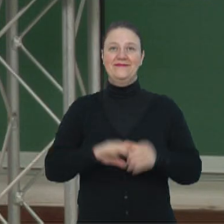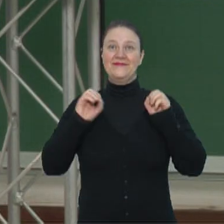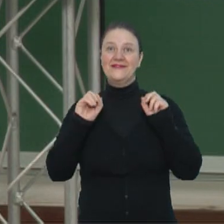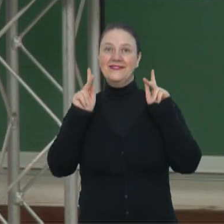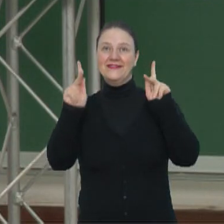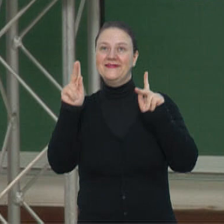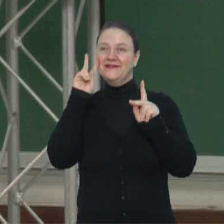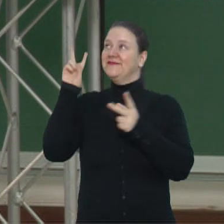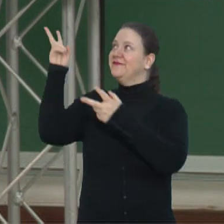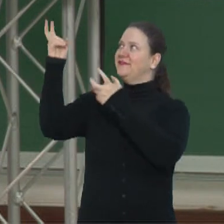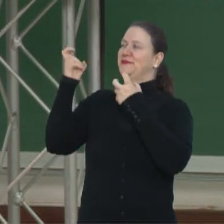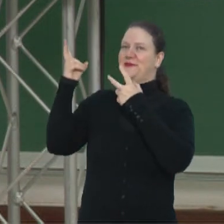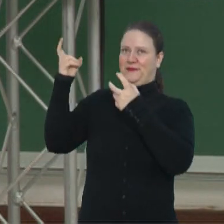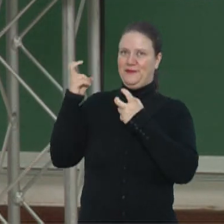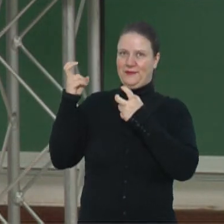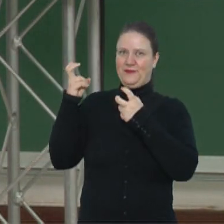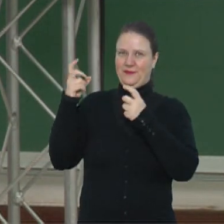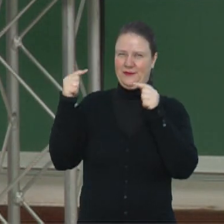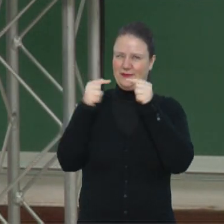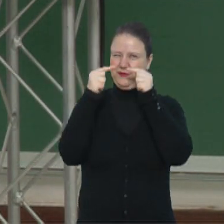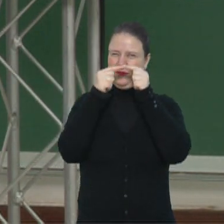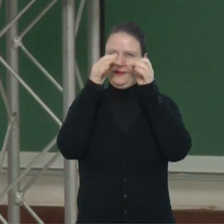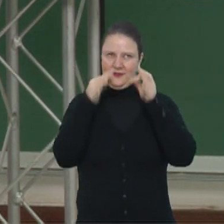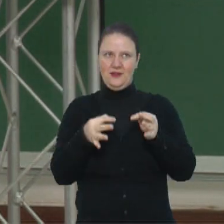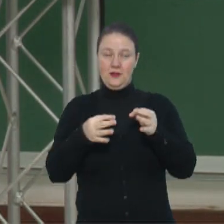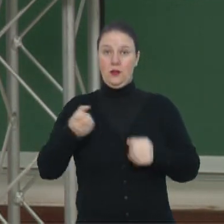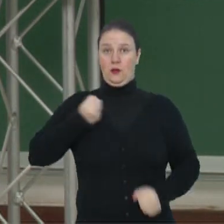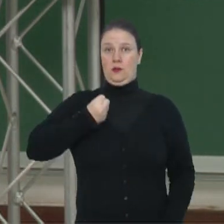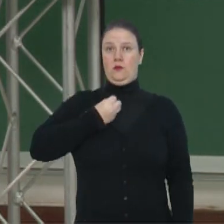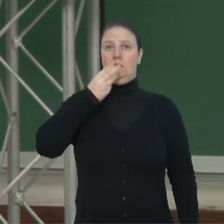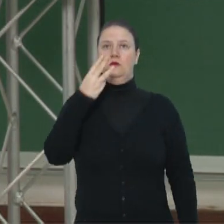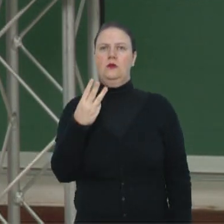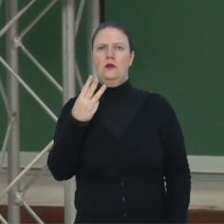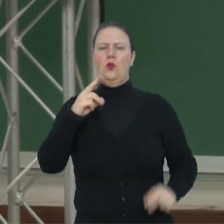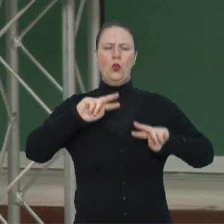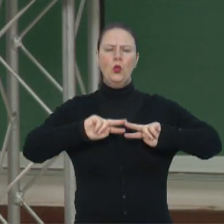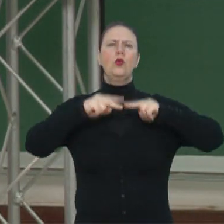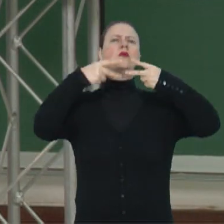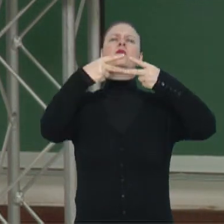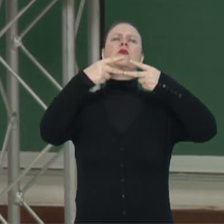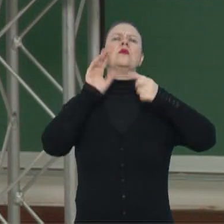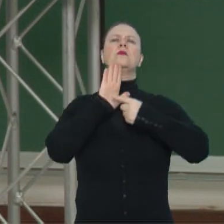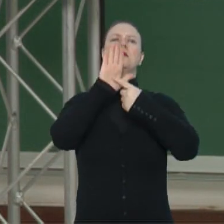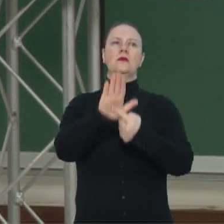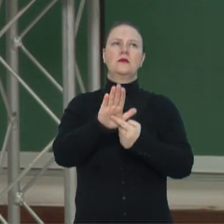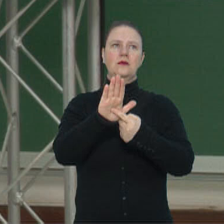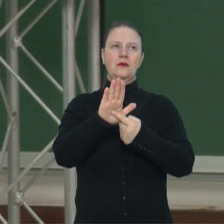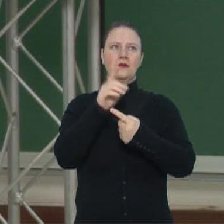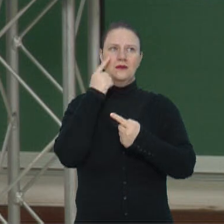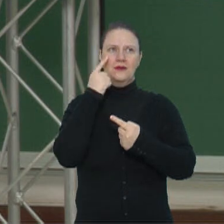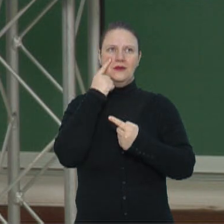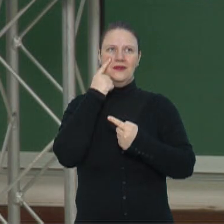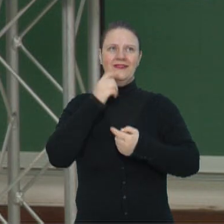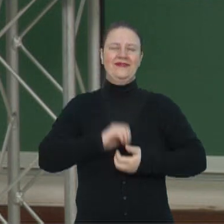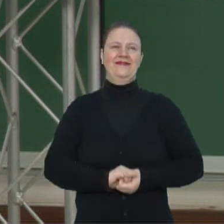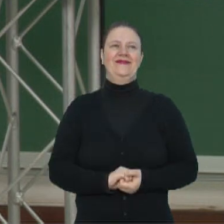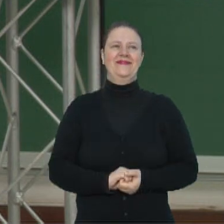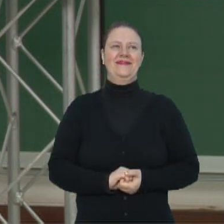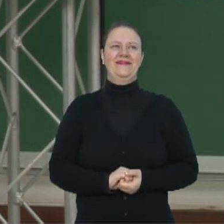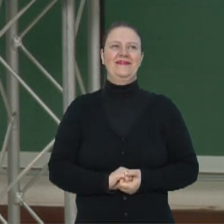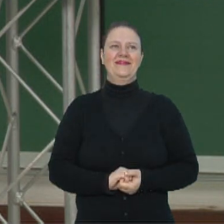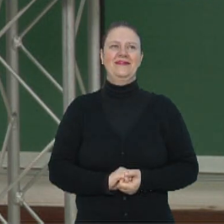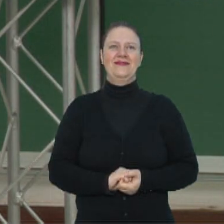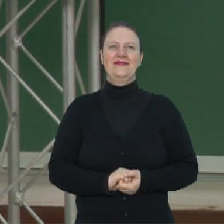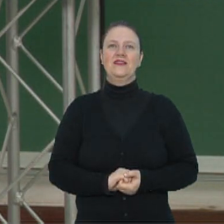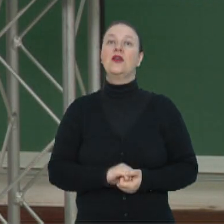Okay, let's check the correct answer lá na número 3, ó. Qual é a linking word que aparece ali? Vamos conferir? Oh, I'm sorry.